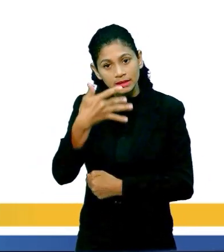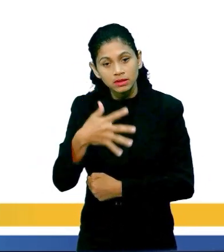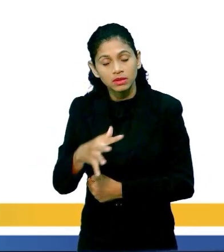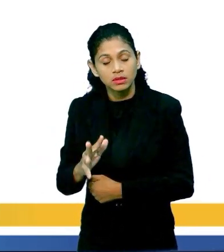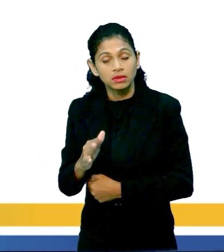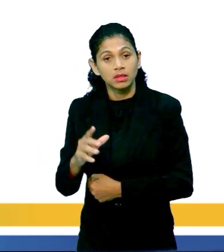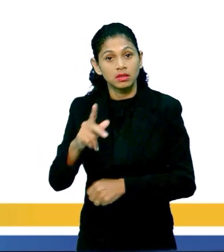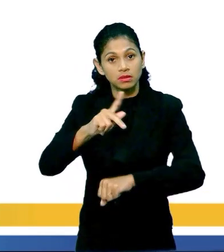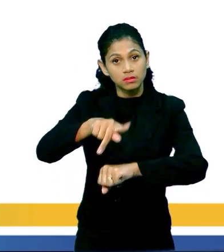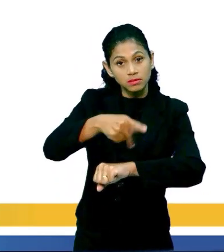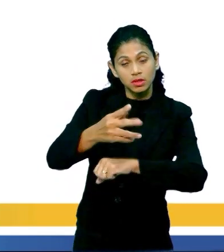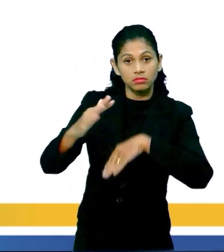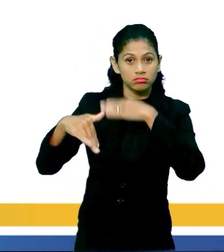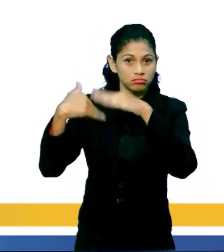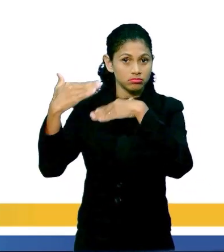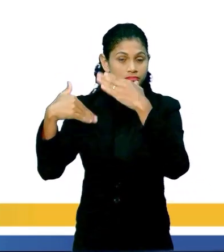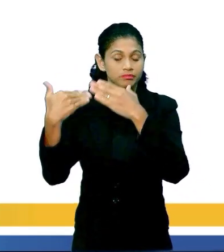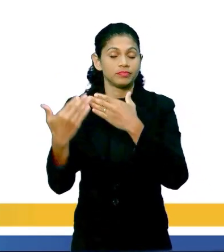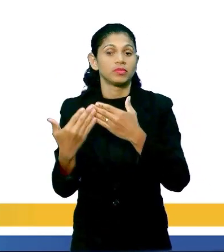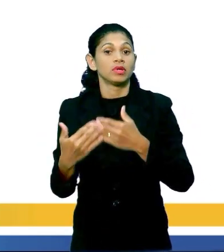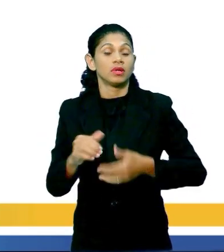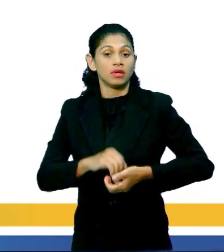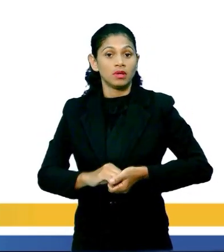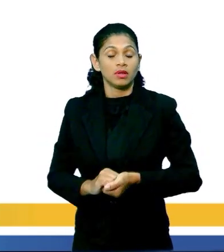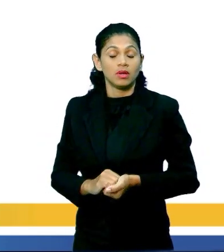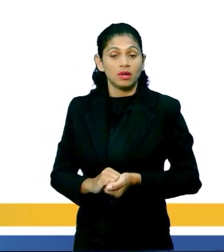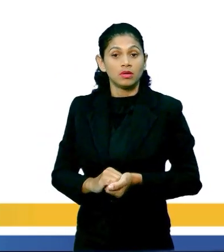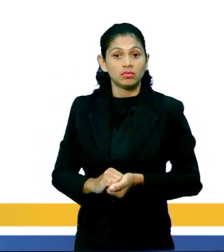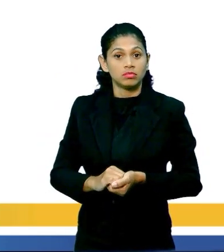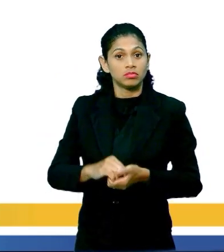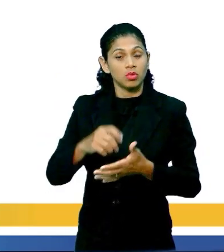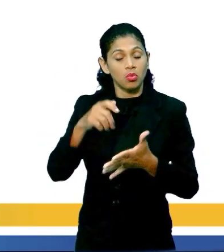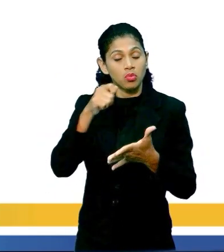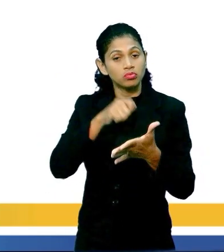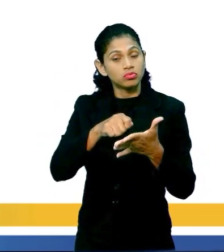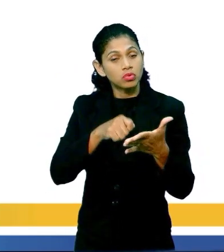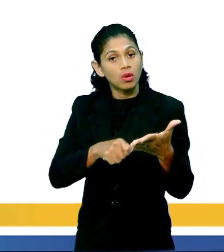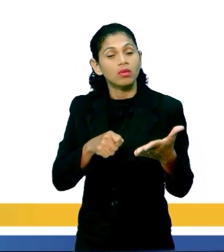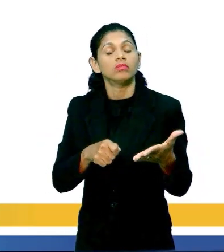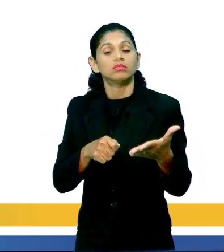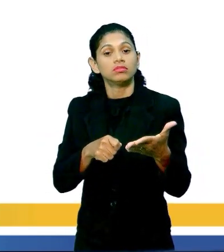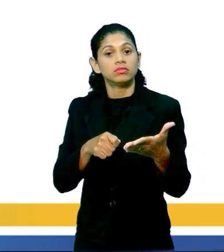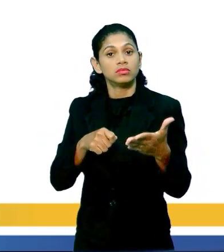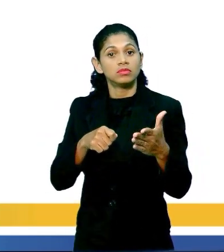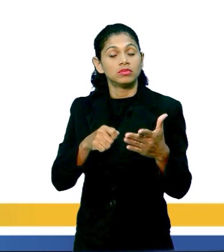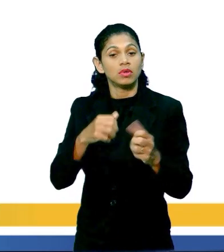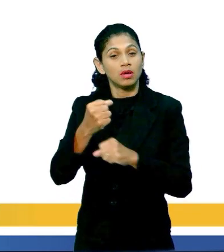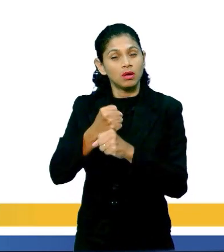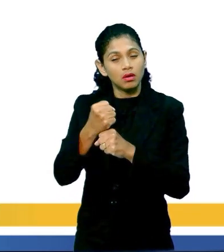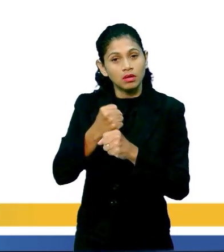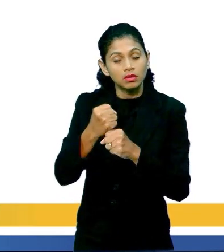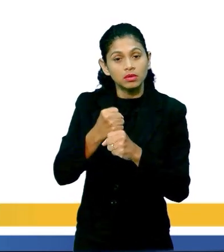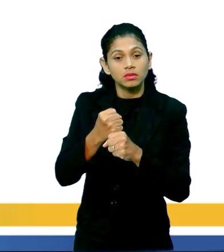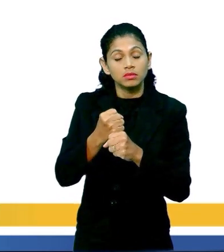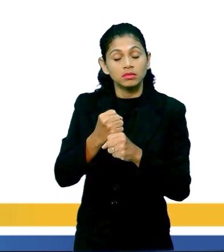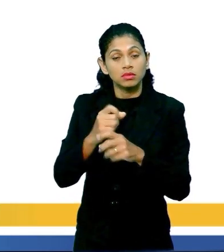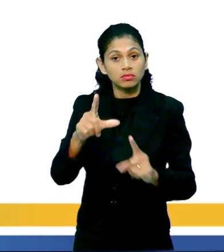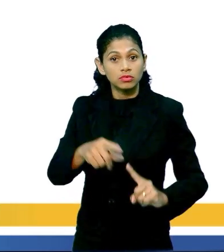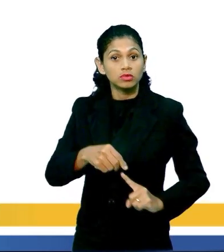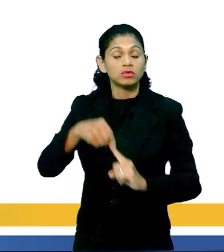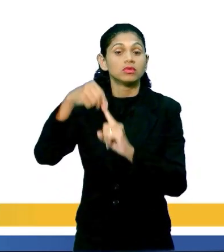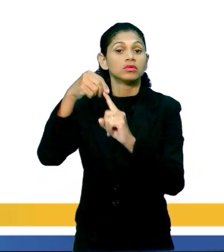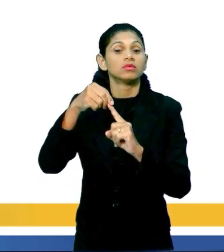desenvolvimento. Em seus relatórios anuais, são destacados os resultados mais significativos obtidos